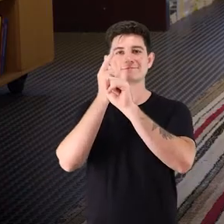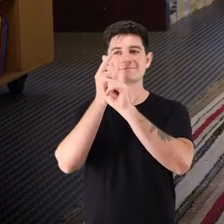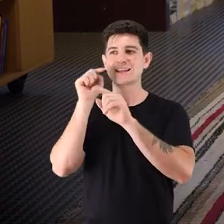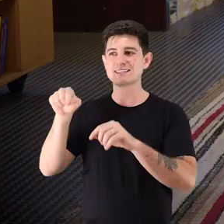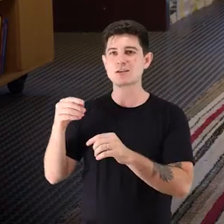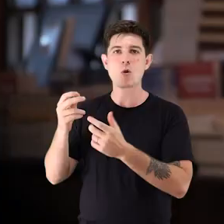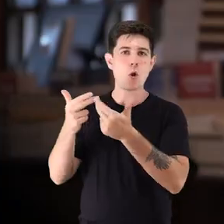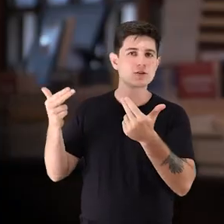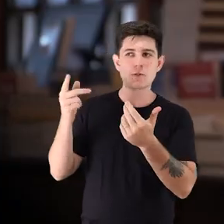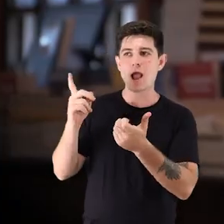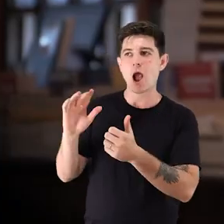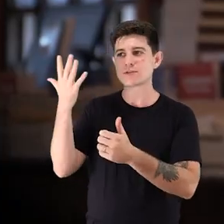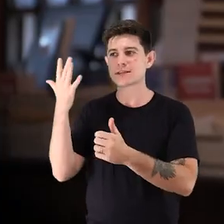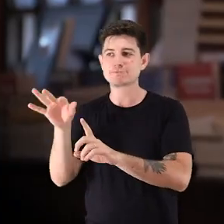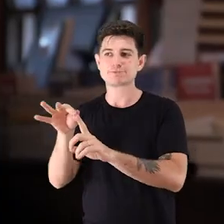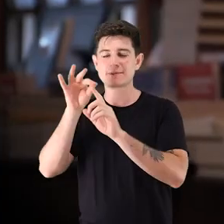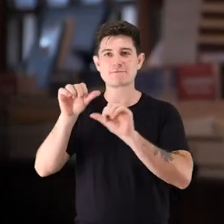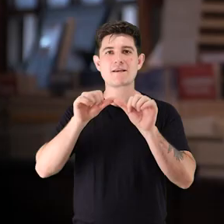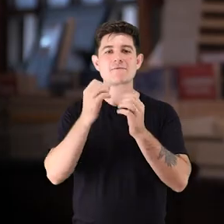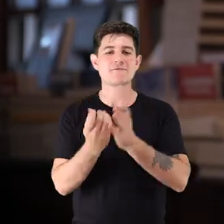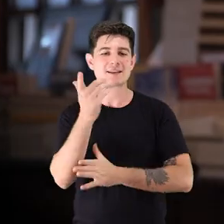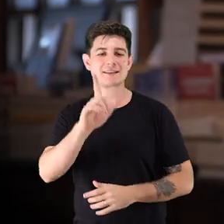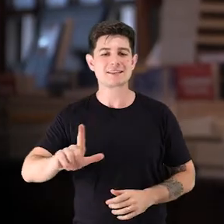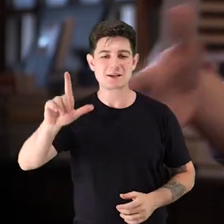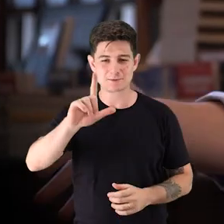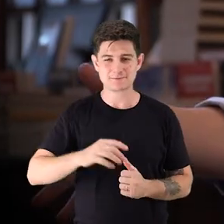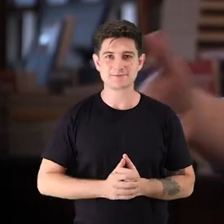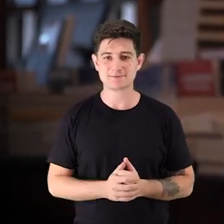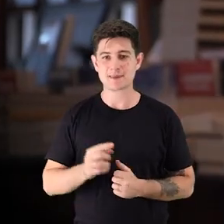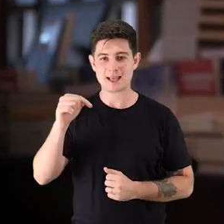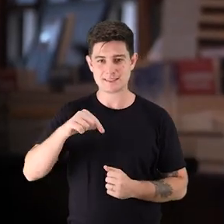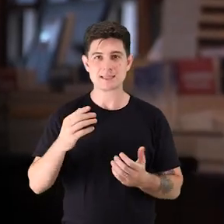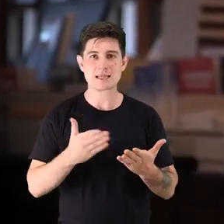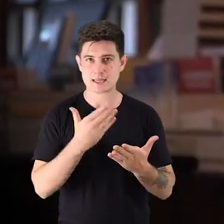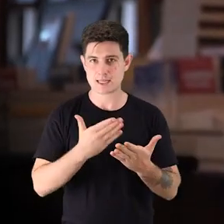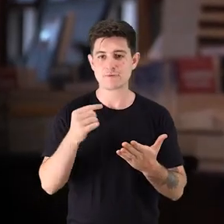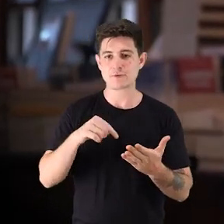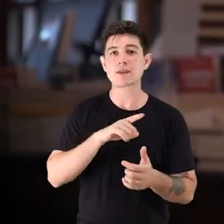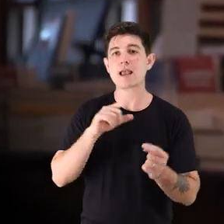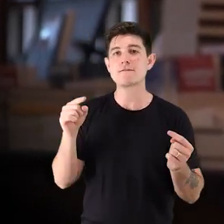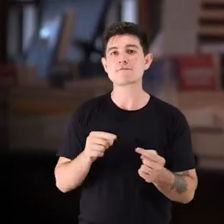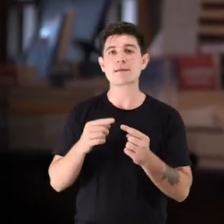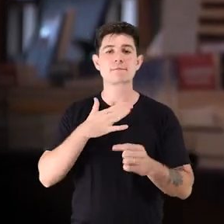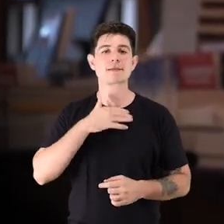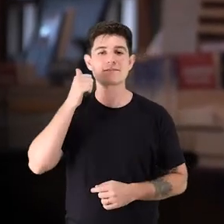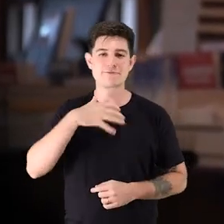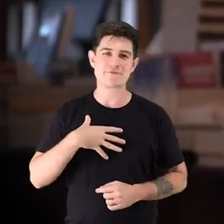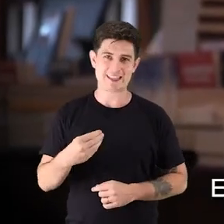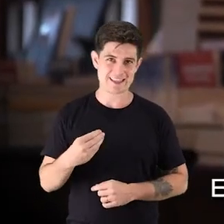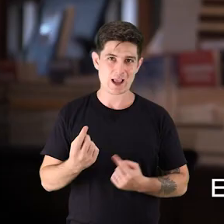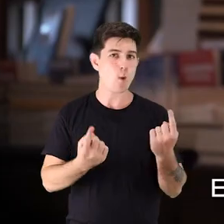com esse cotidiano. E desse encontro nasce a literatura. O livro, né, A Menina Furacão, está ligado a uma das minhas